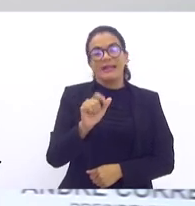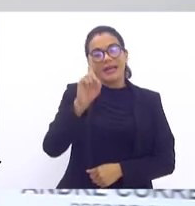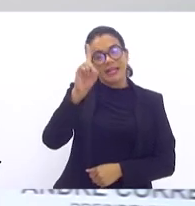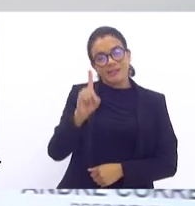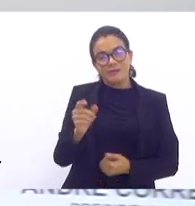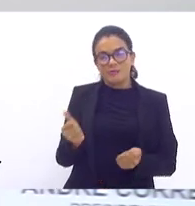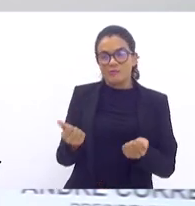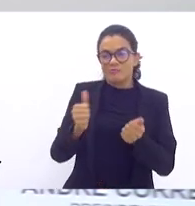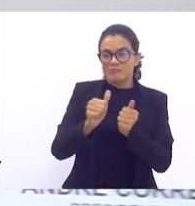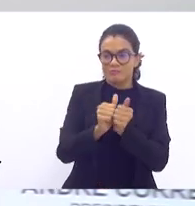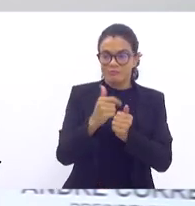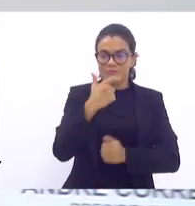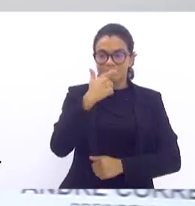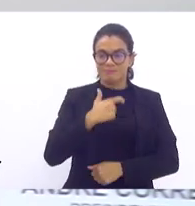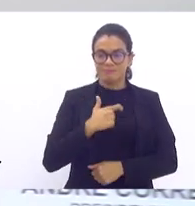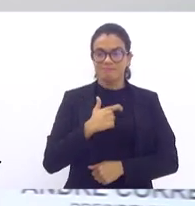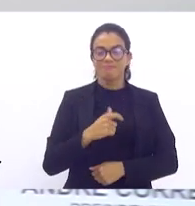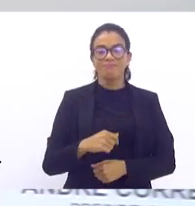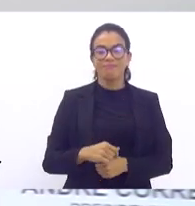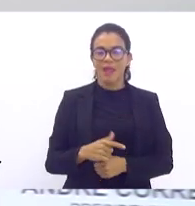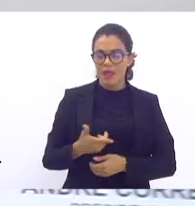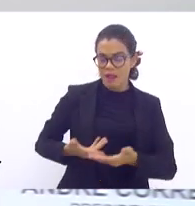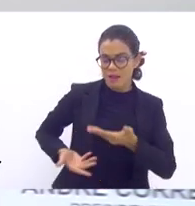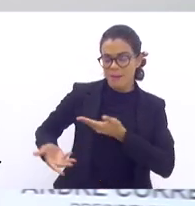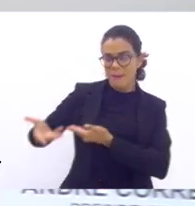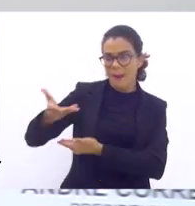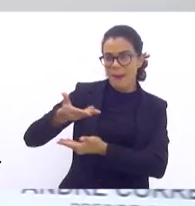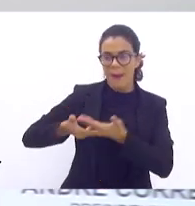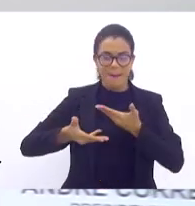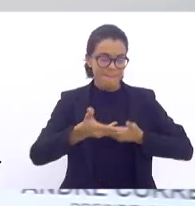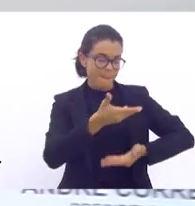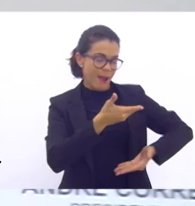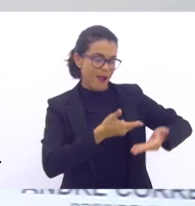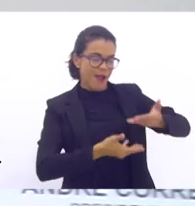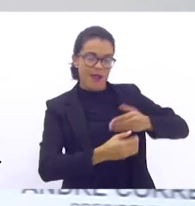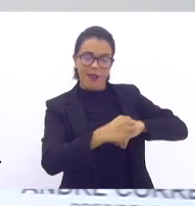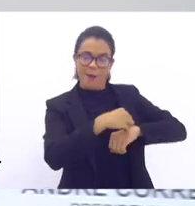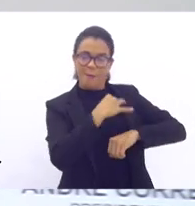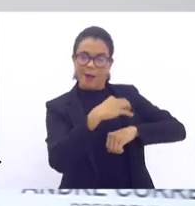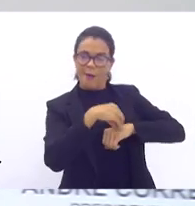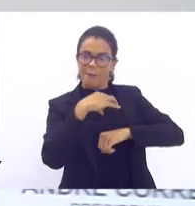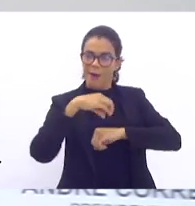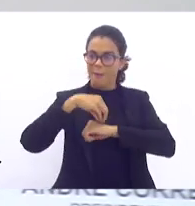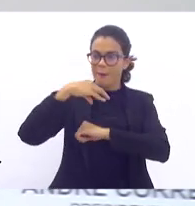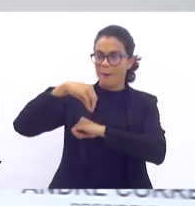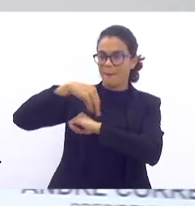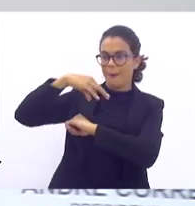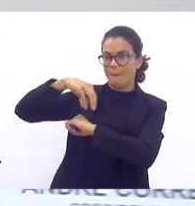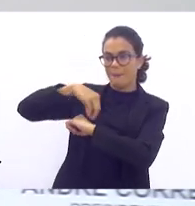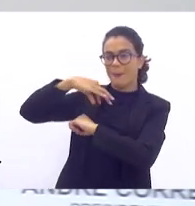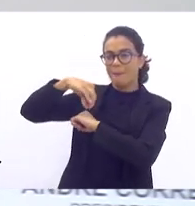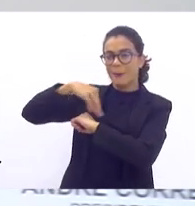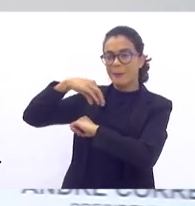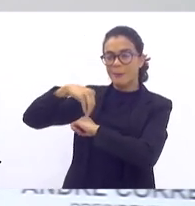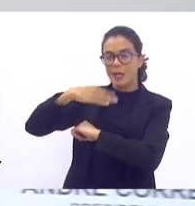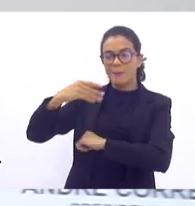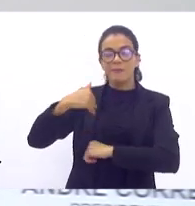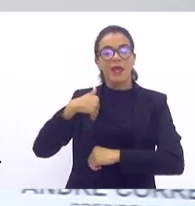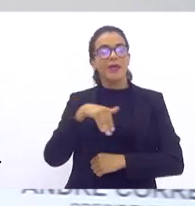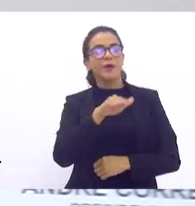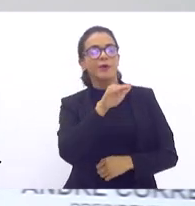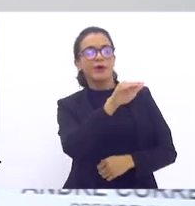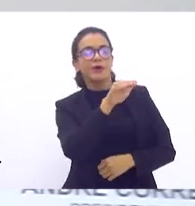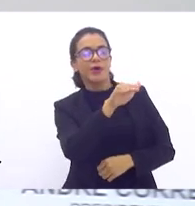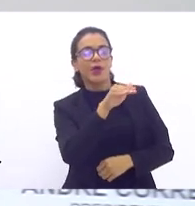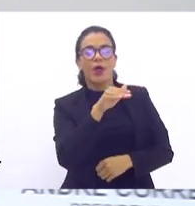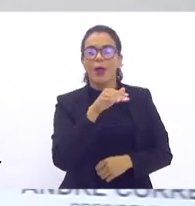lá comigo foi me entrosando no setor me passando informações e aí eu cheguei a doutora Berenice